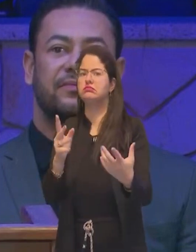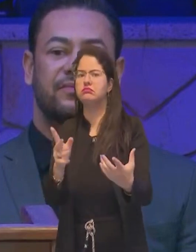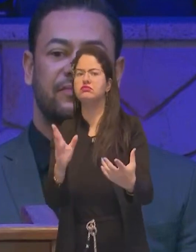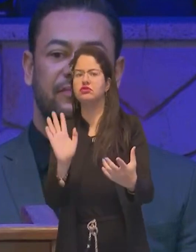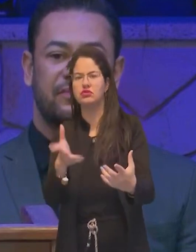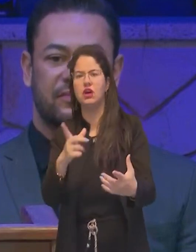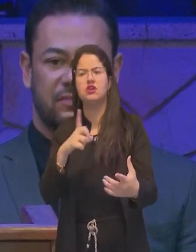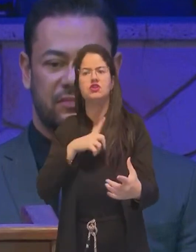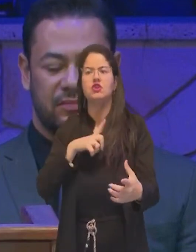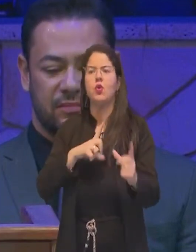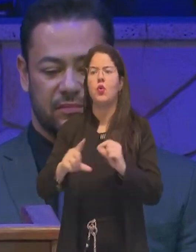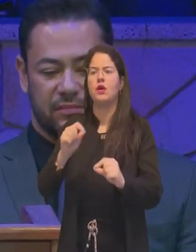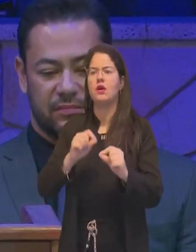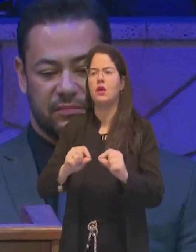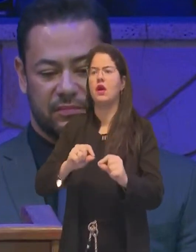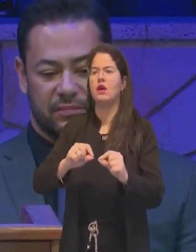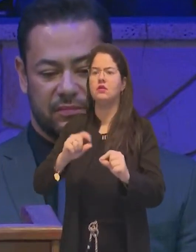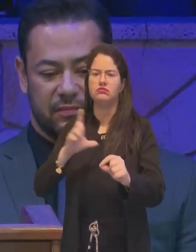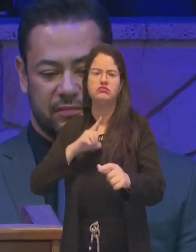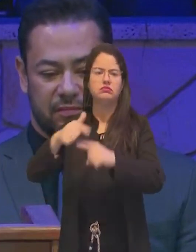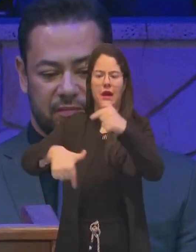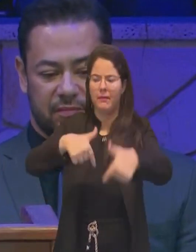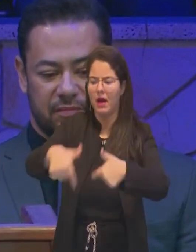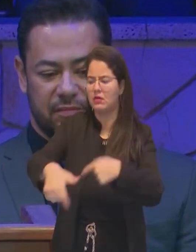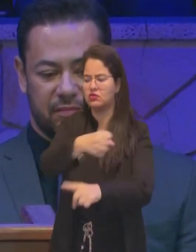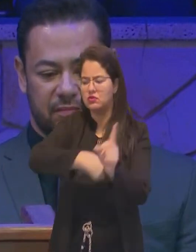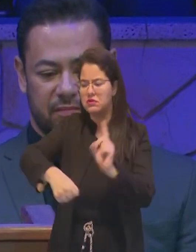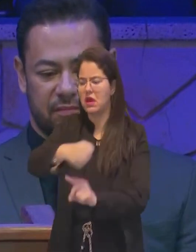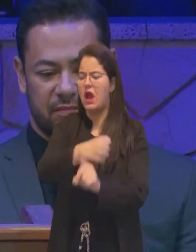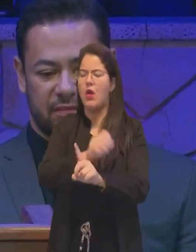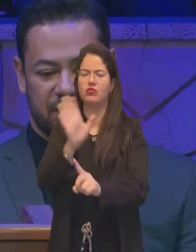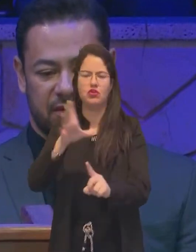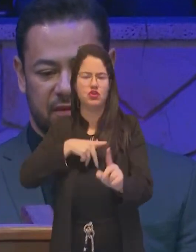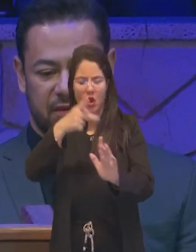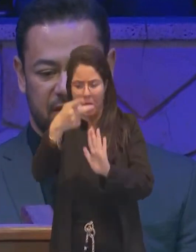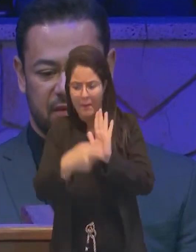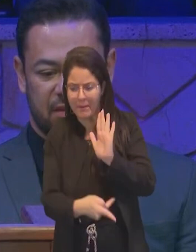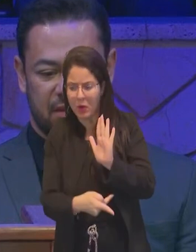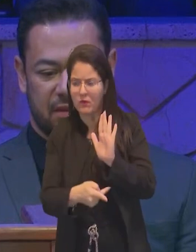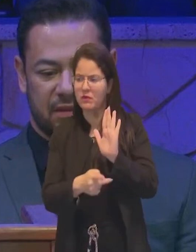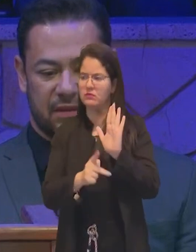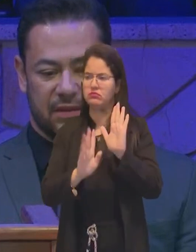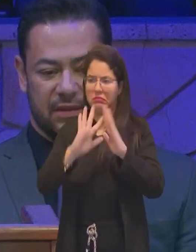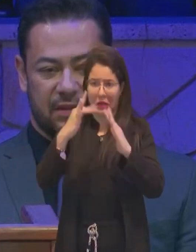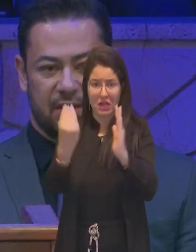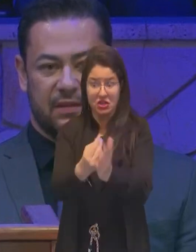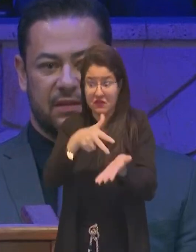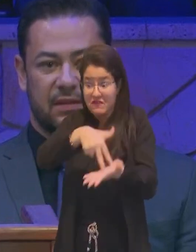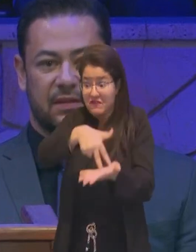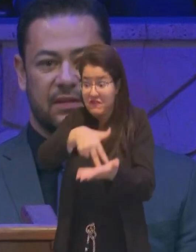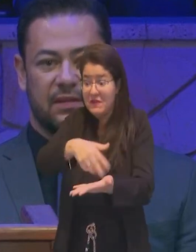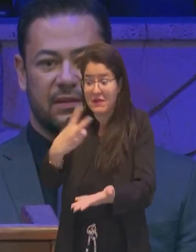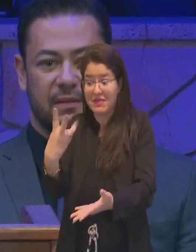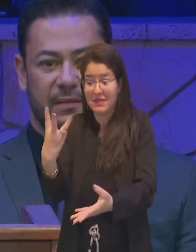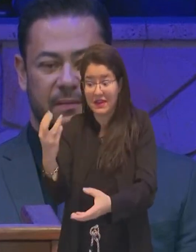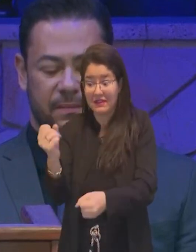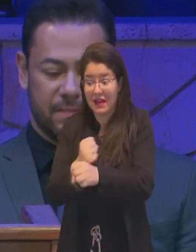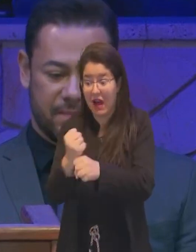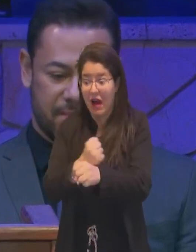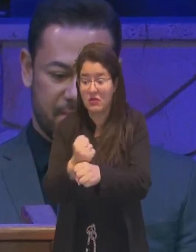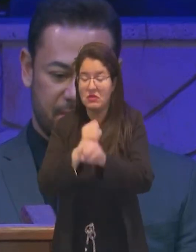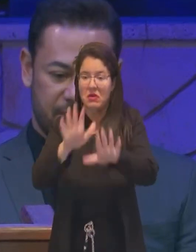muito grande ali de obras sociais, de projetos, para uma igreja se manter firme por tanto tempo em um local tão